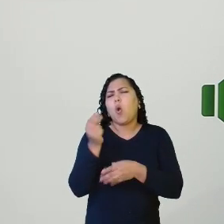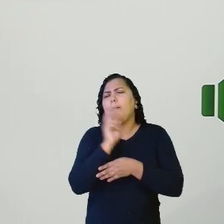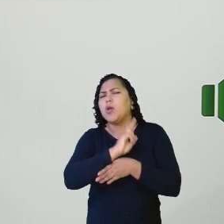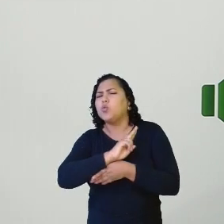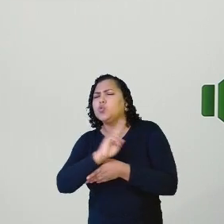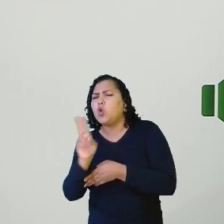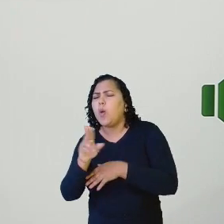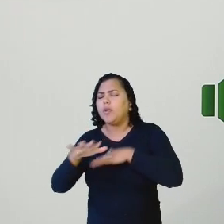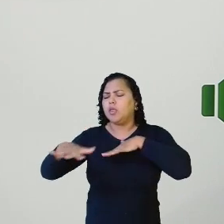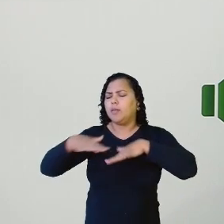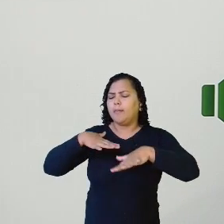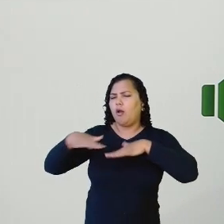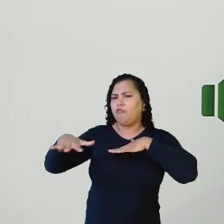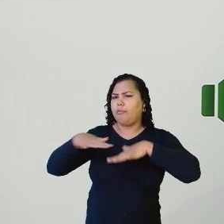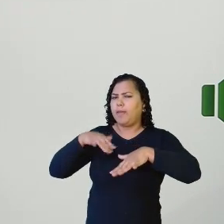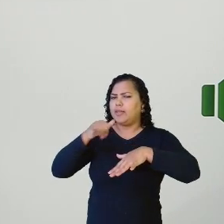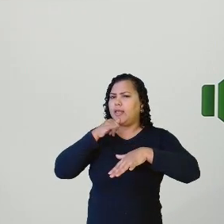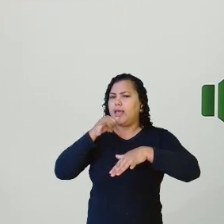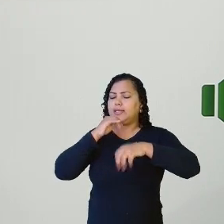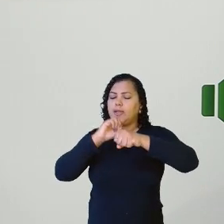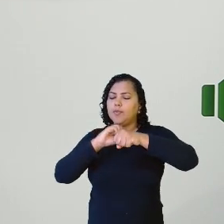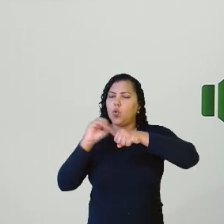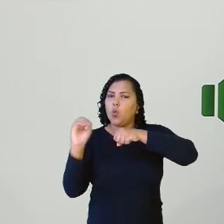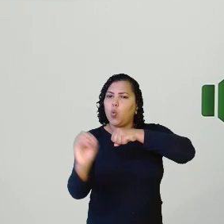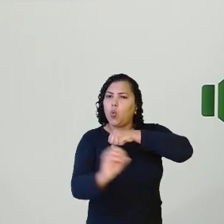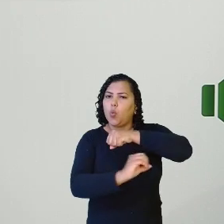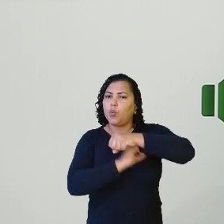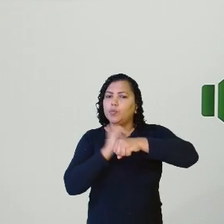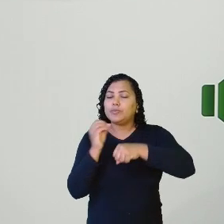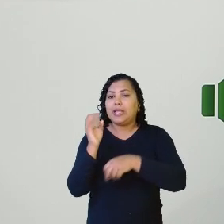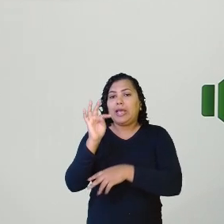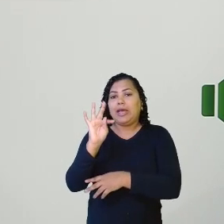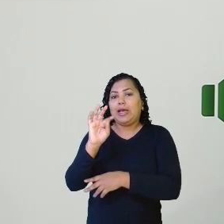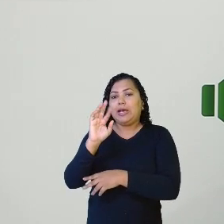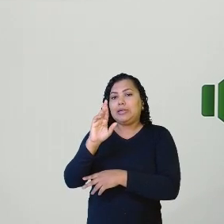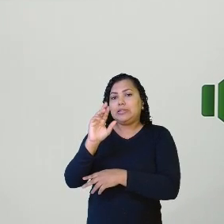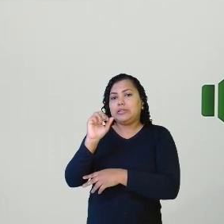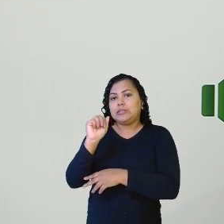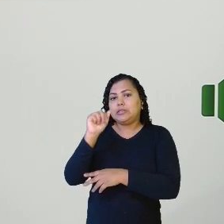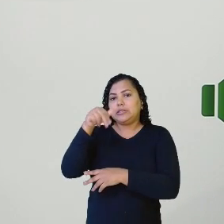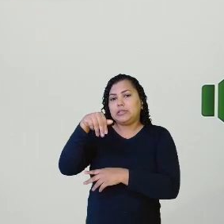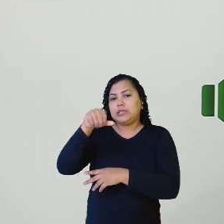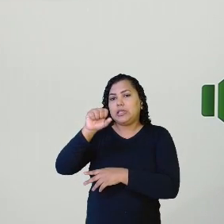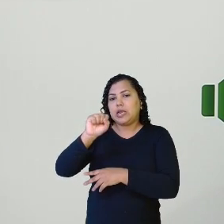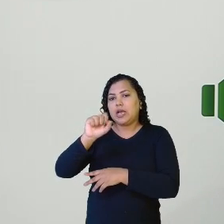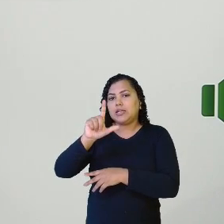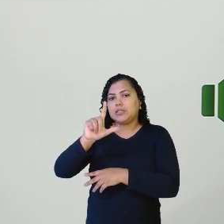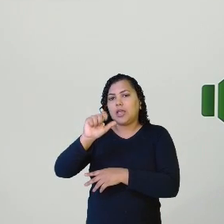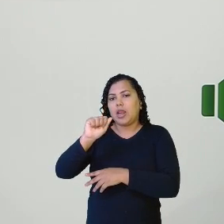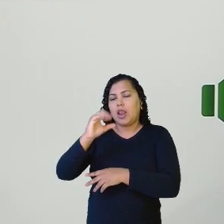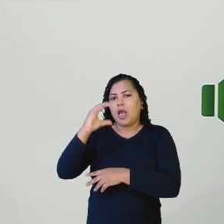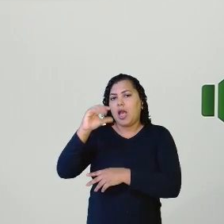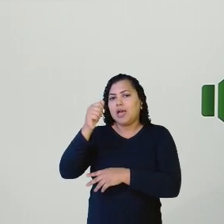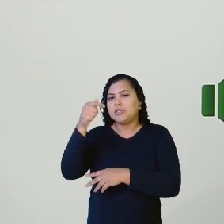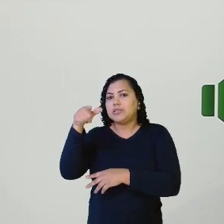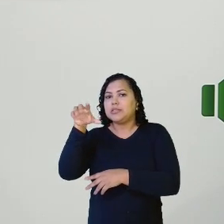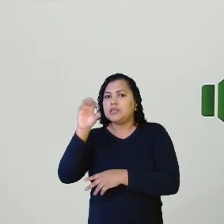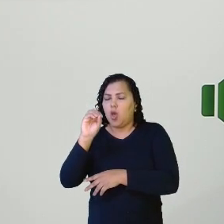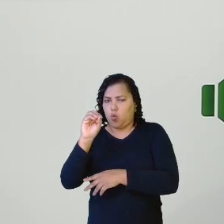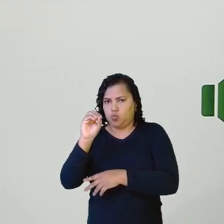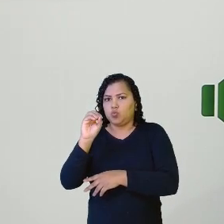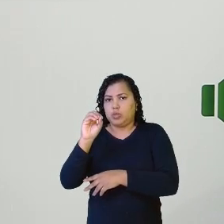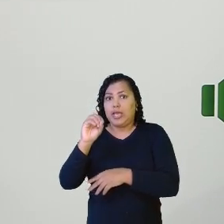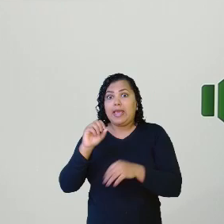ao redor do Sol? É o movimento de translação. Como se chama o movimento que a Terra faz